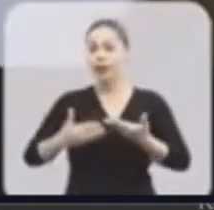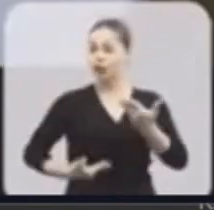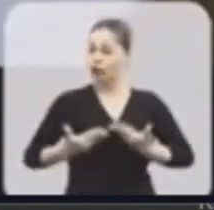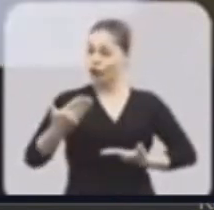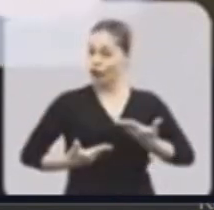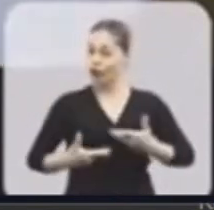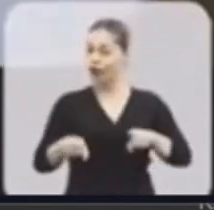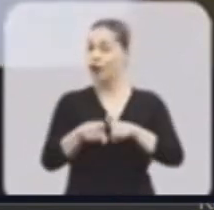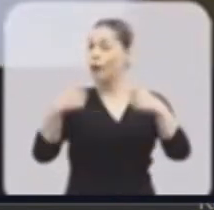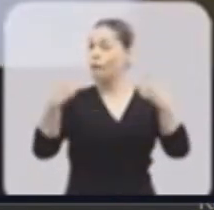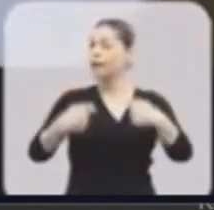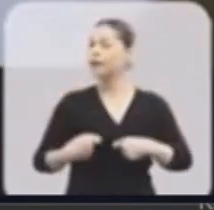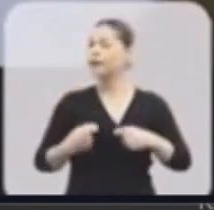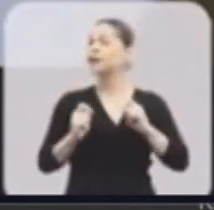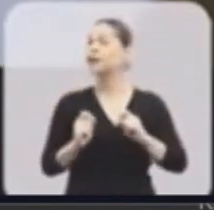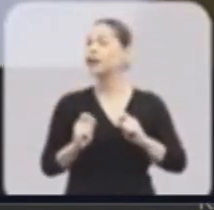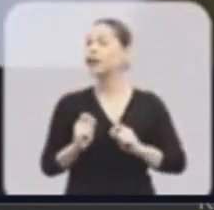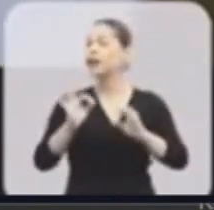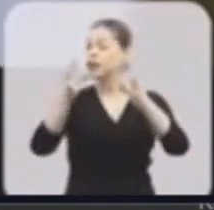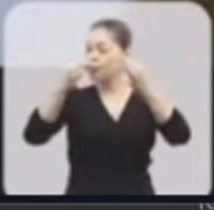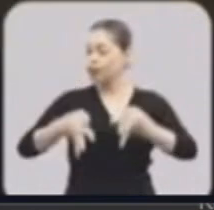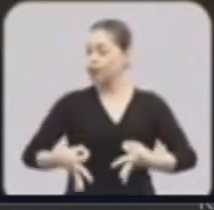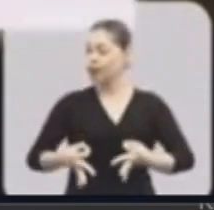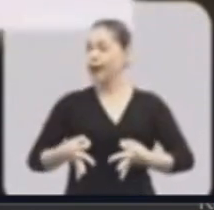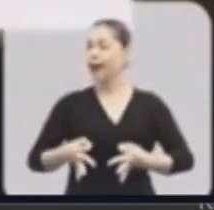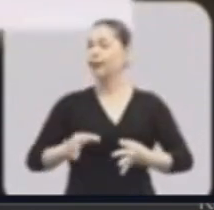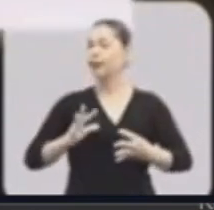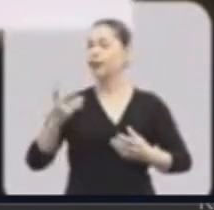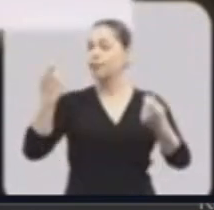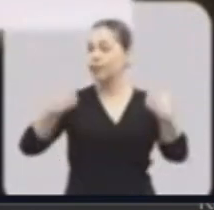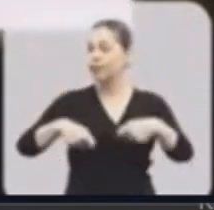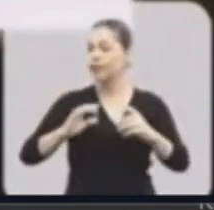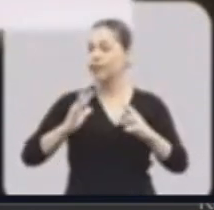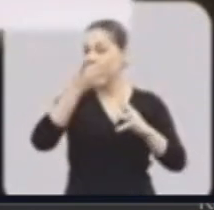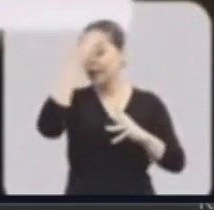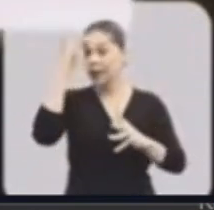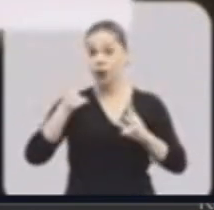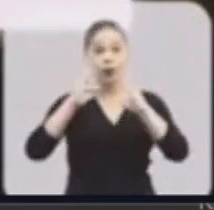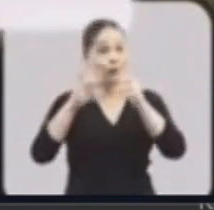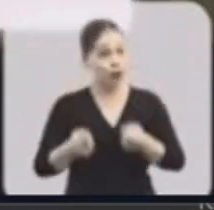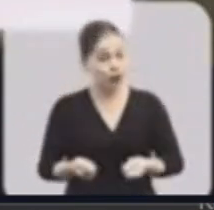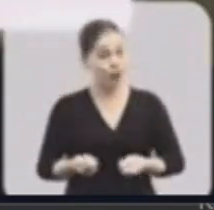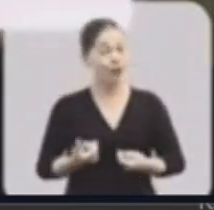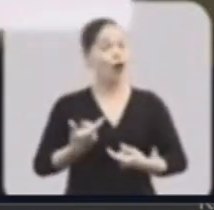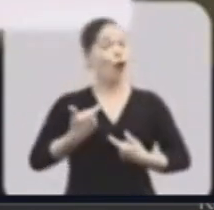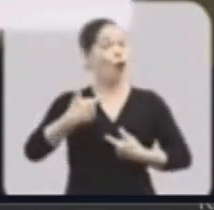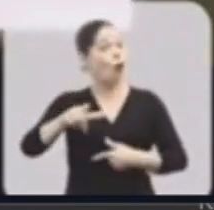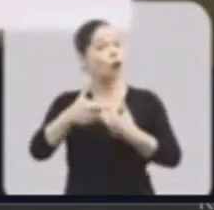outros direitos e serviços. É preciso garantir dignidade a todas as pessoas.